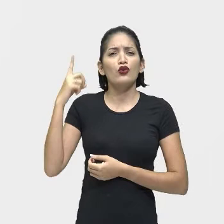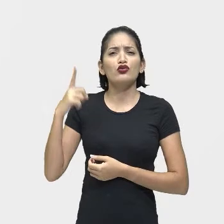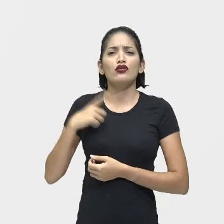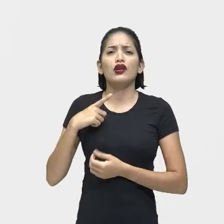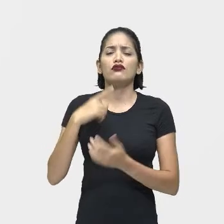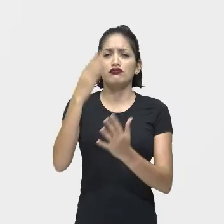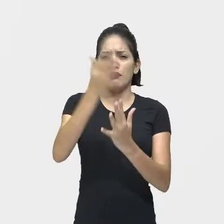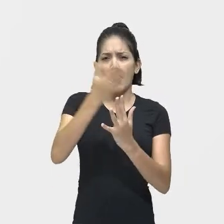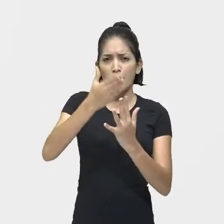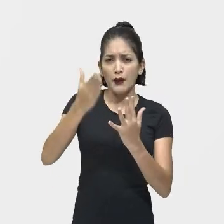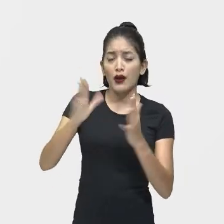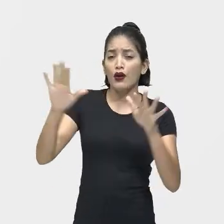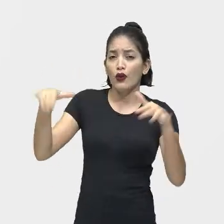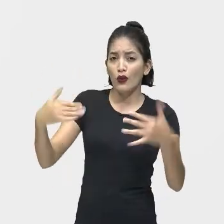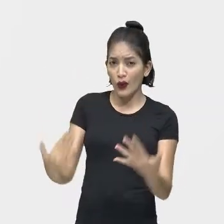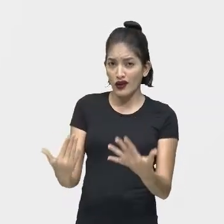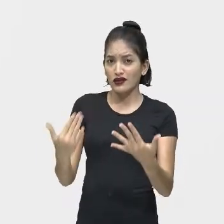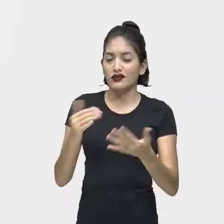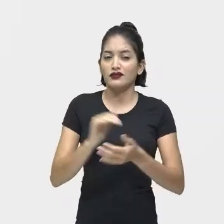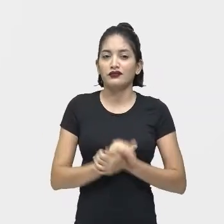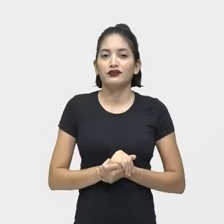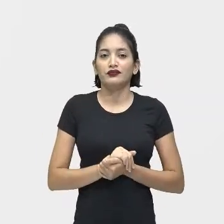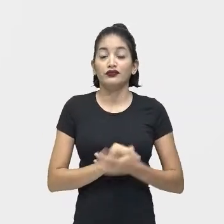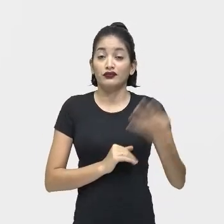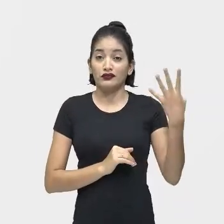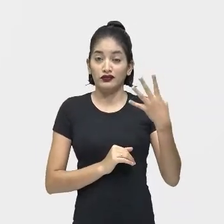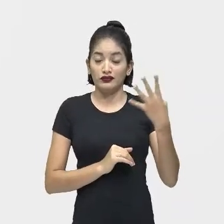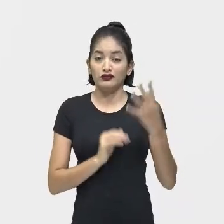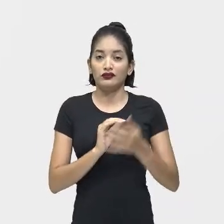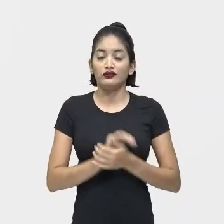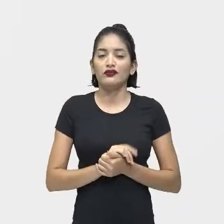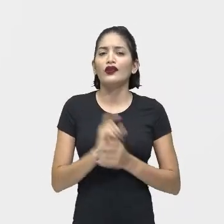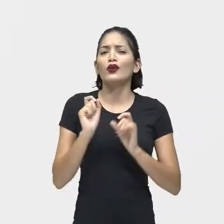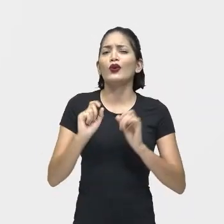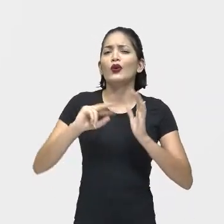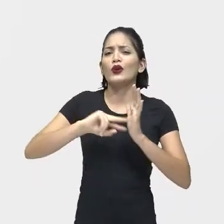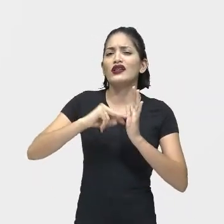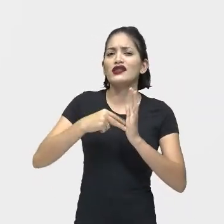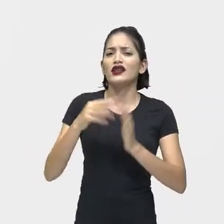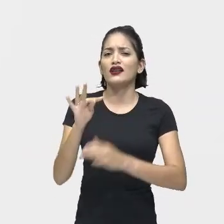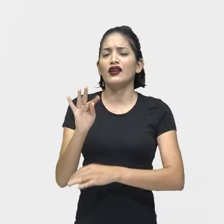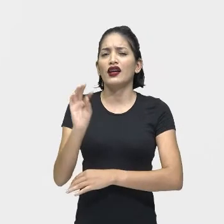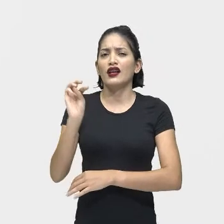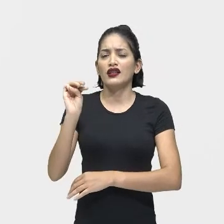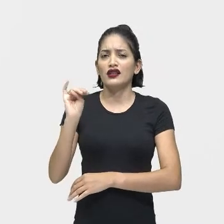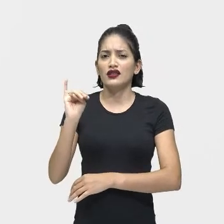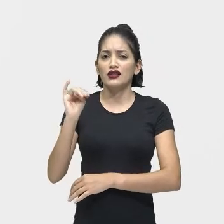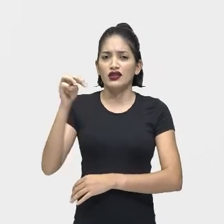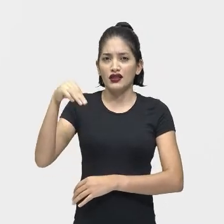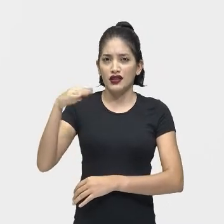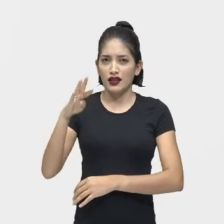ser divididos? Quarta: o que é timbre?